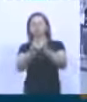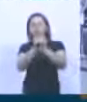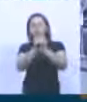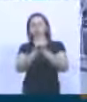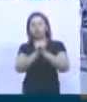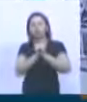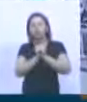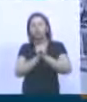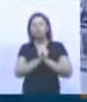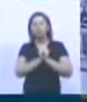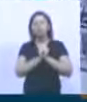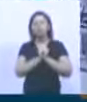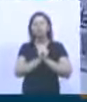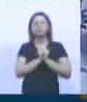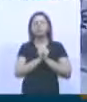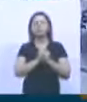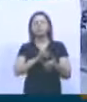assim. Comigo